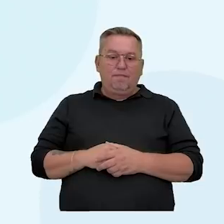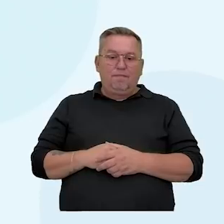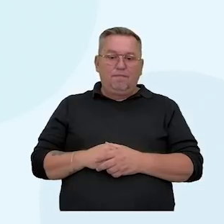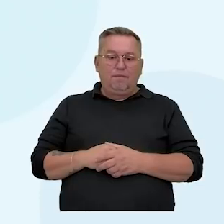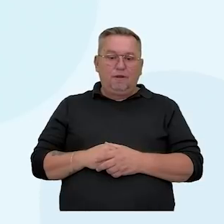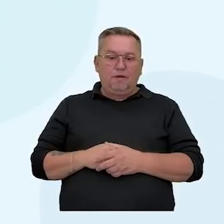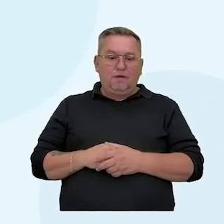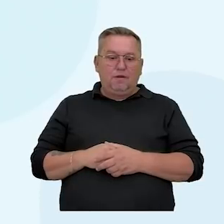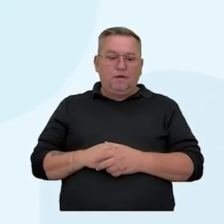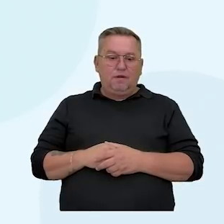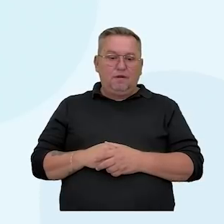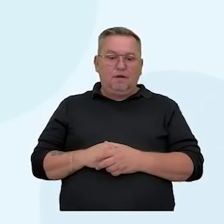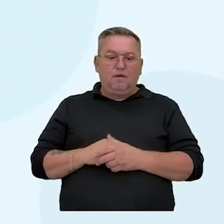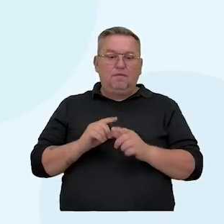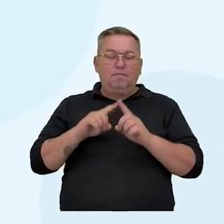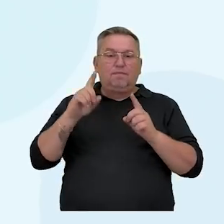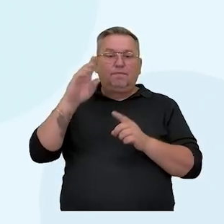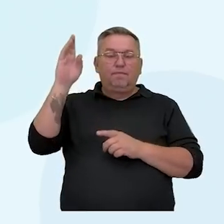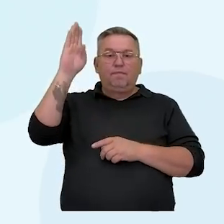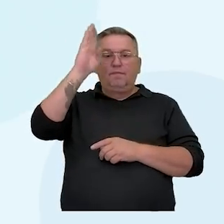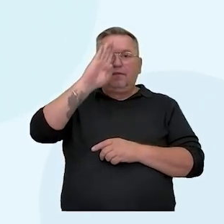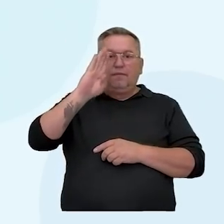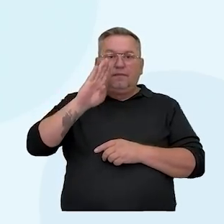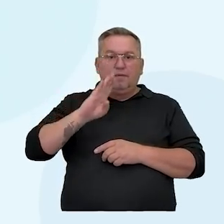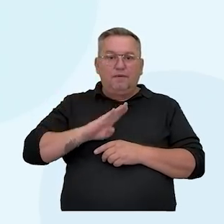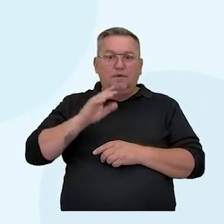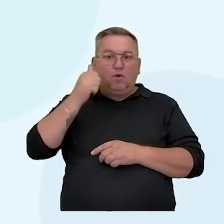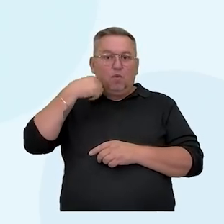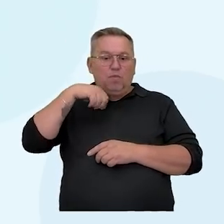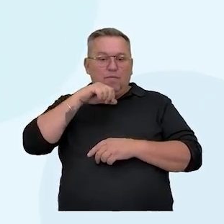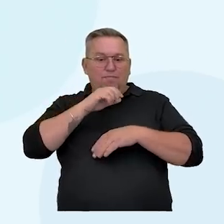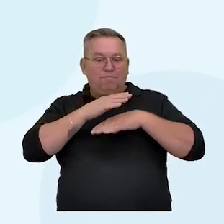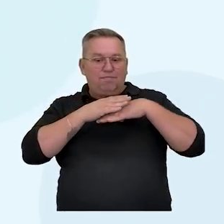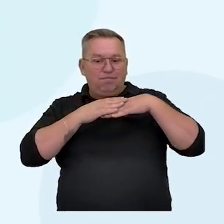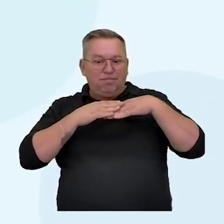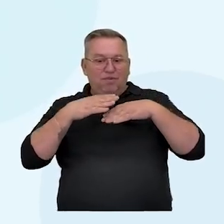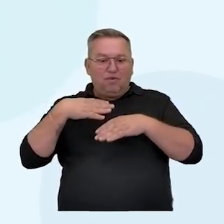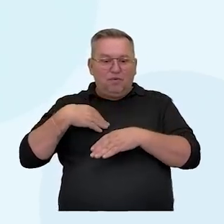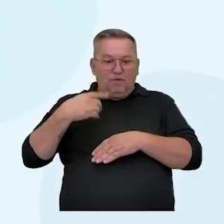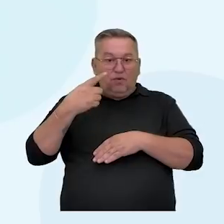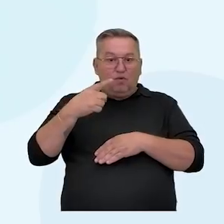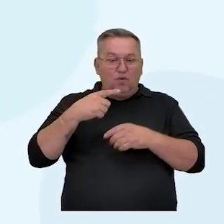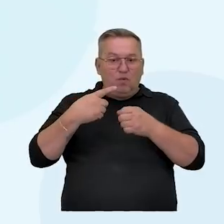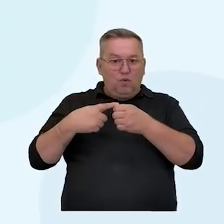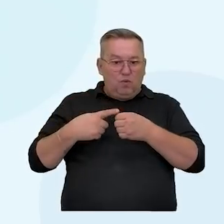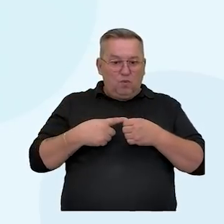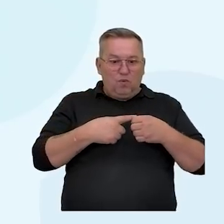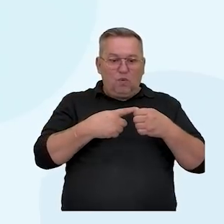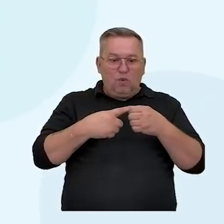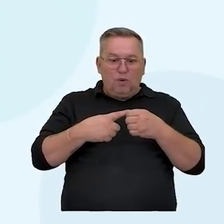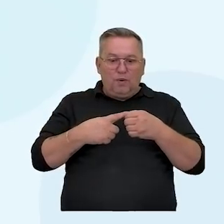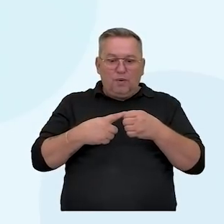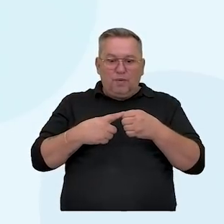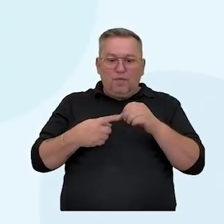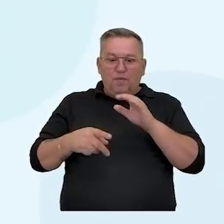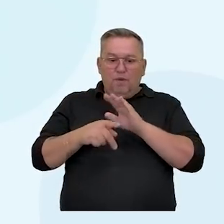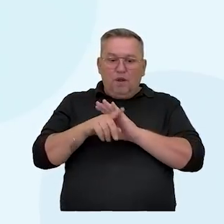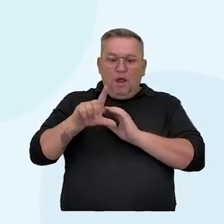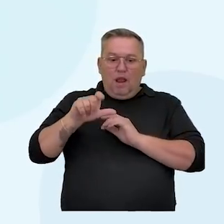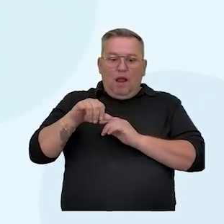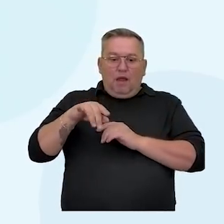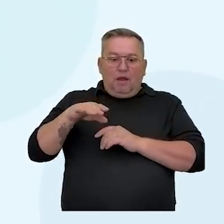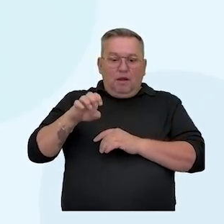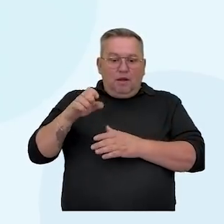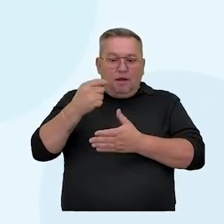Brasil, uma mãe gentil para os filhos de seus municípios. Então, é um texto da Laiane Raiele Silva